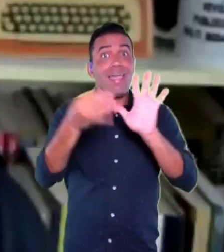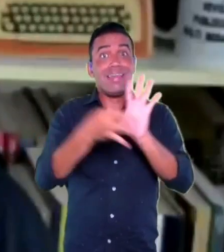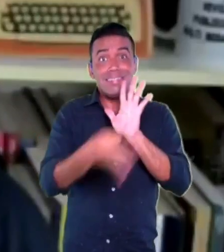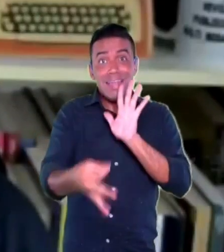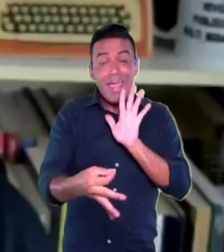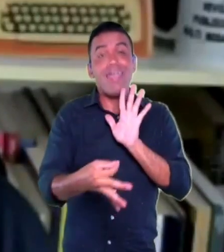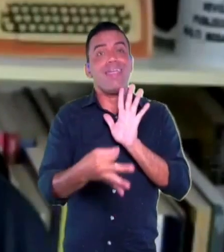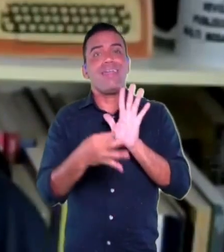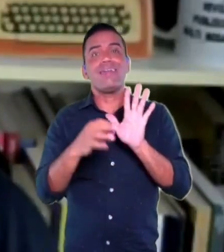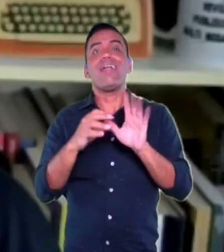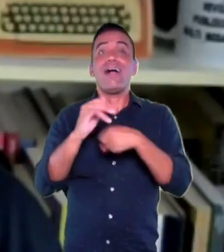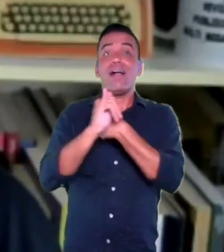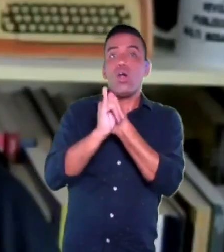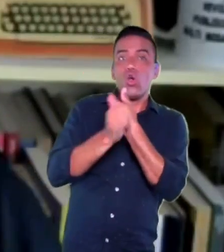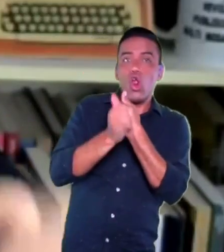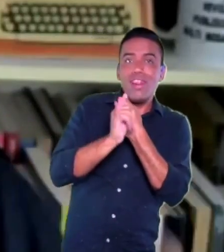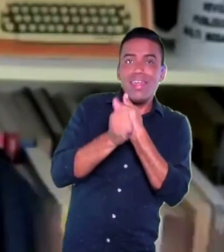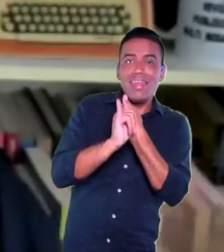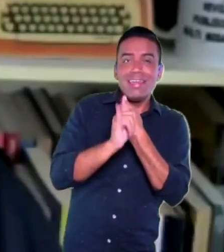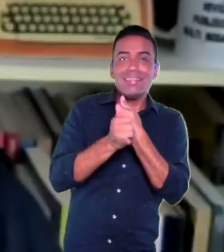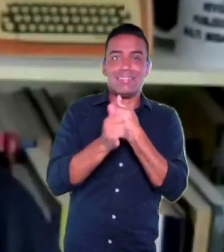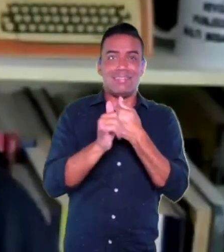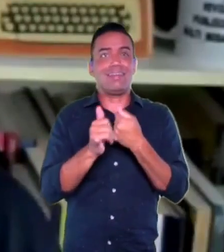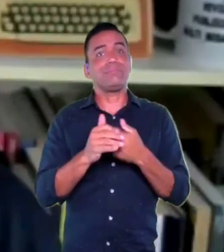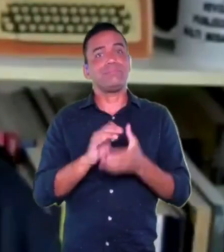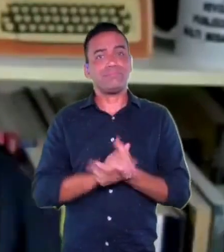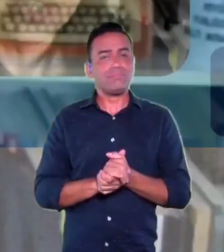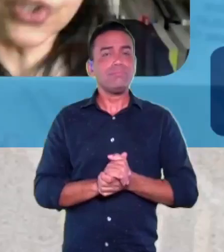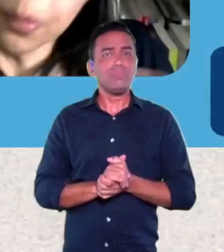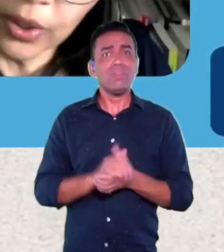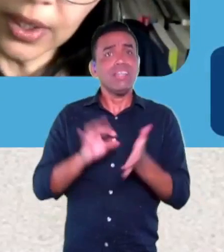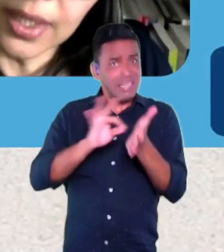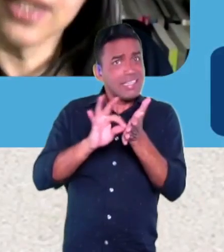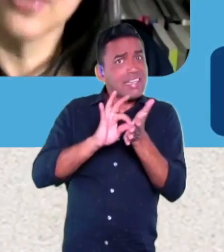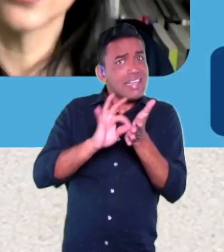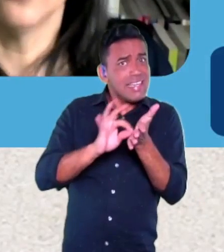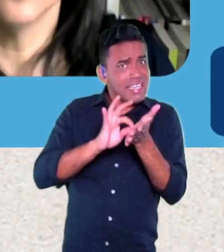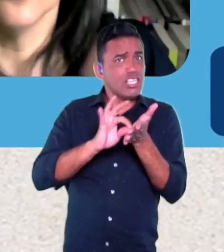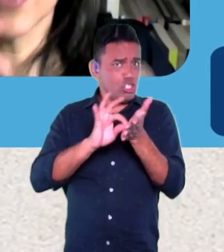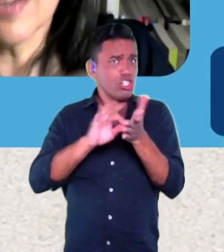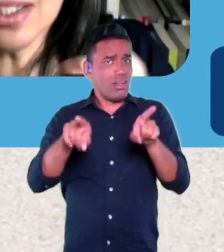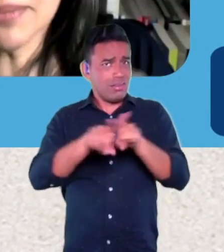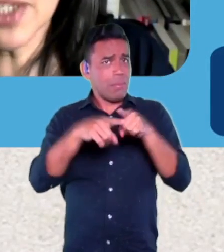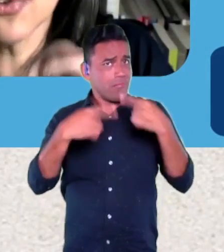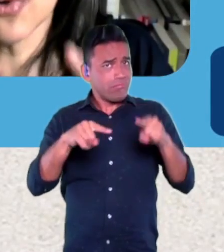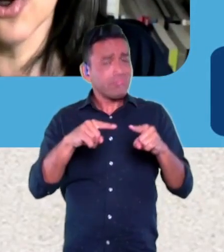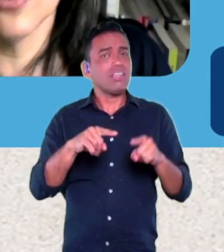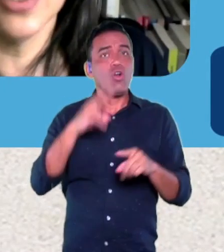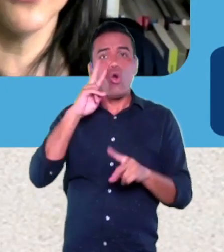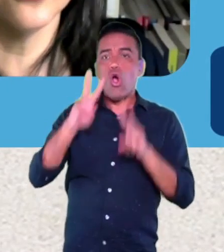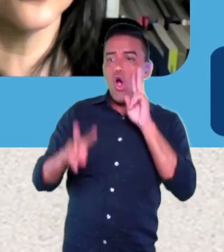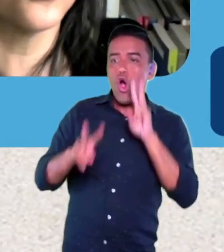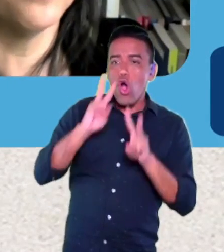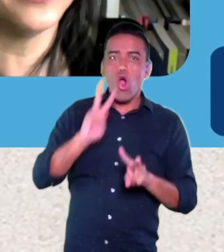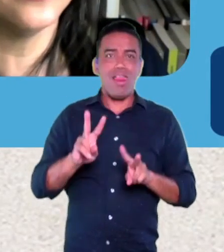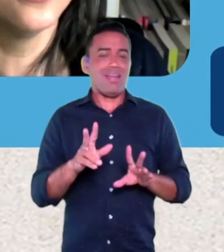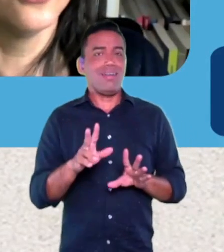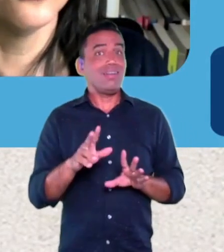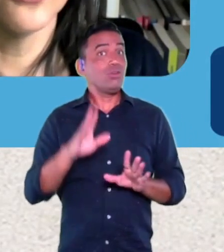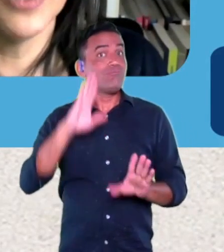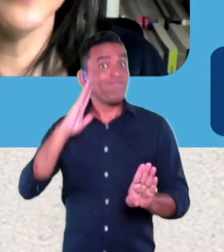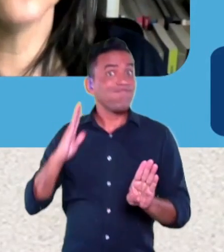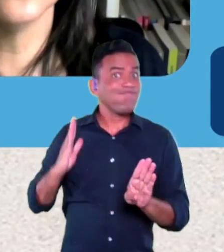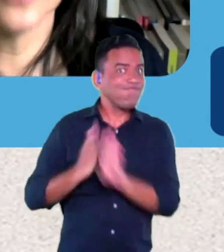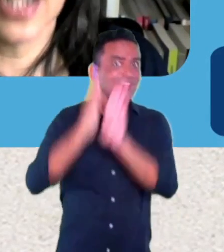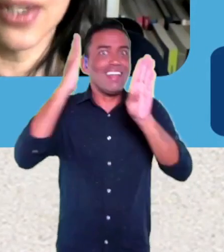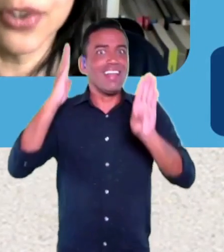de cronista, né? E eu ficava críticas, de né? olho, tinha crítica um Sim. pouquinho e tal, então eu ficava ali meio de olho. Eu lembro quando eu descobri